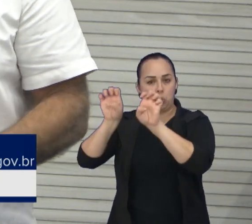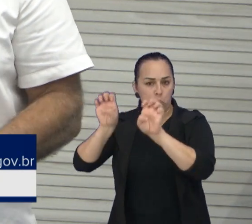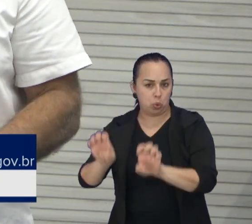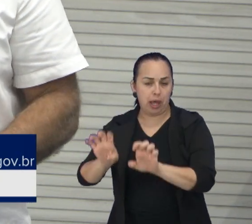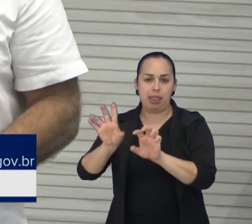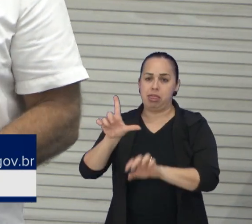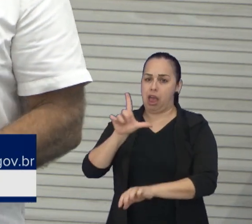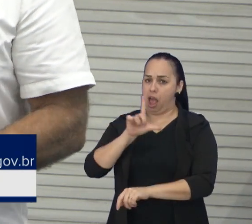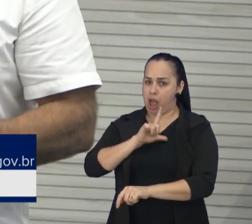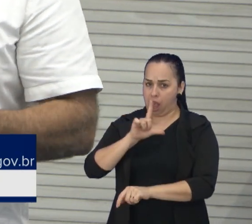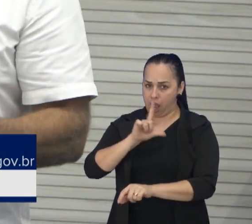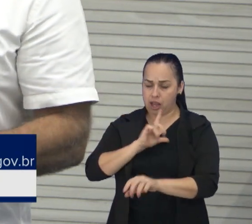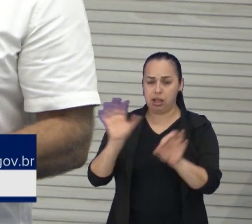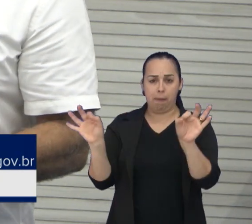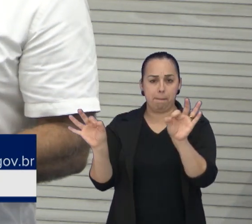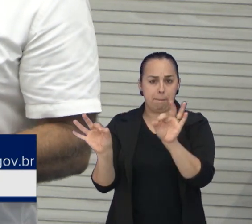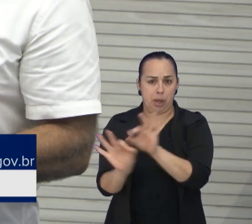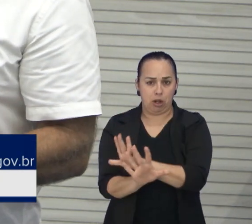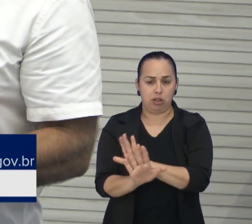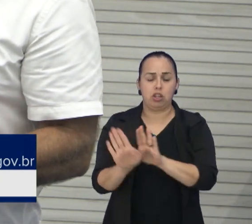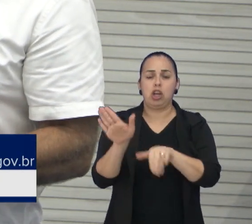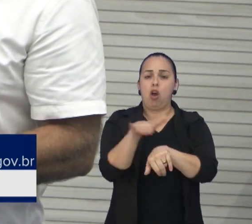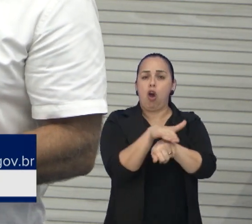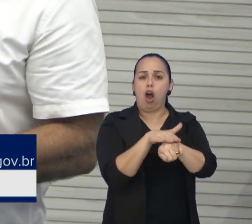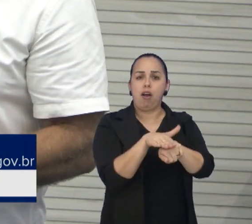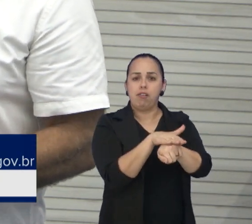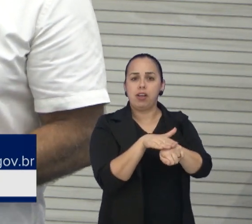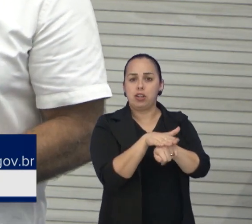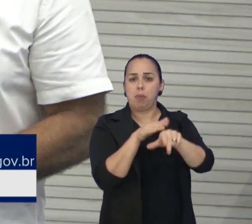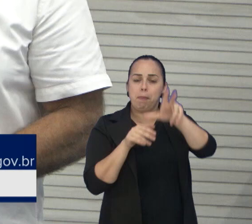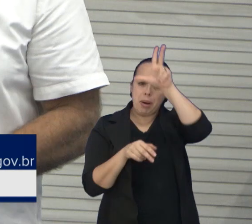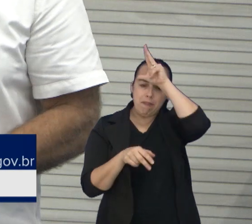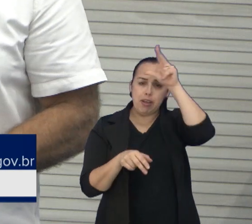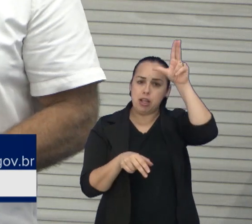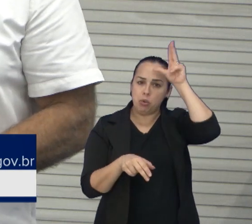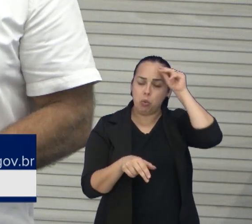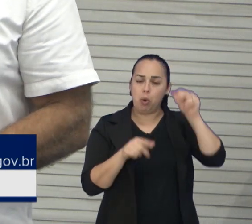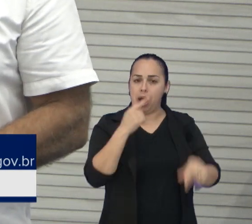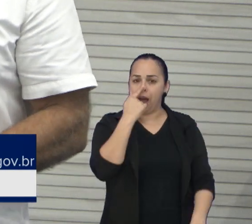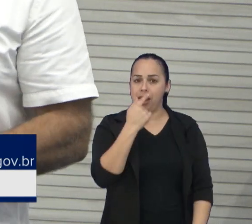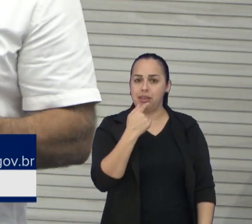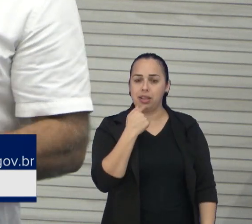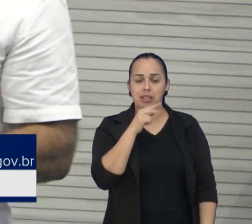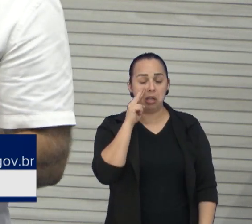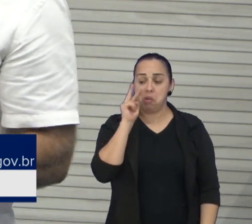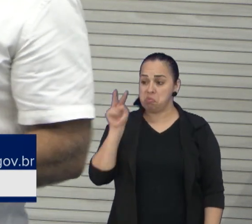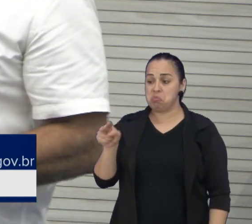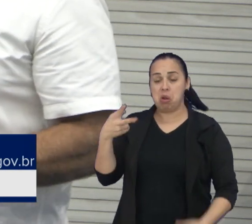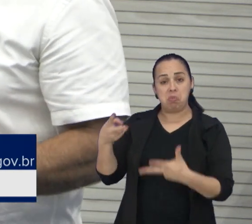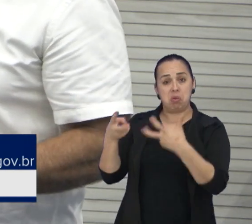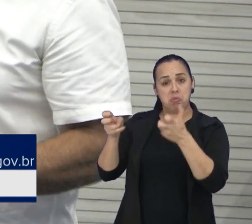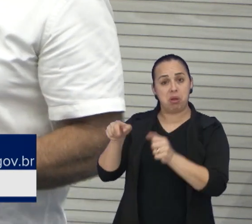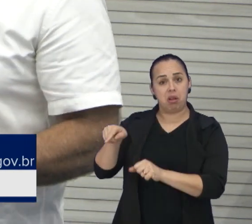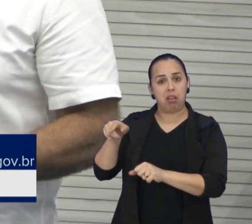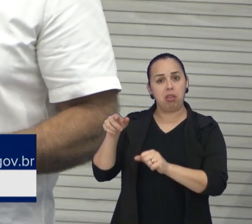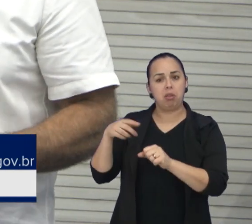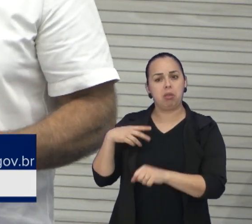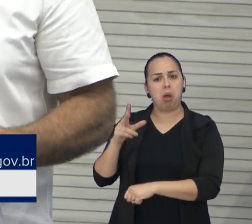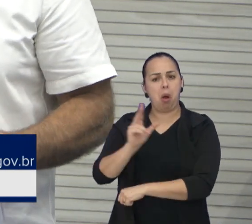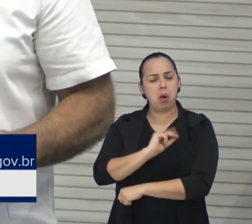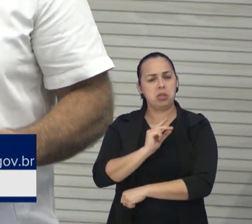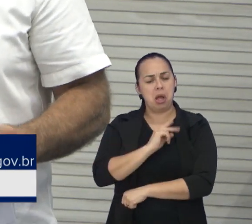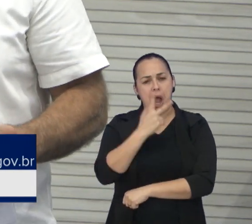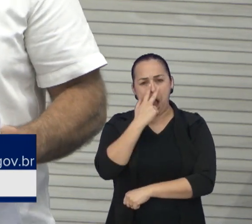bem desenvolvida, já estamos conversando bastante com o nosso prefeito Anderson, e ele viu mesmo. Tanto que, eu posso